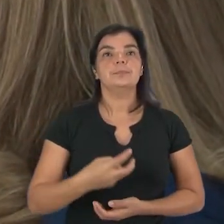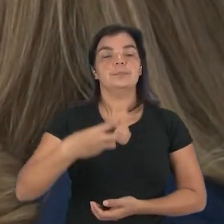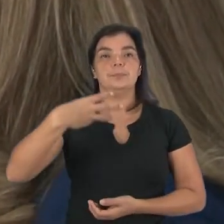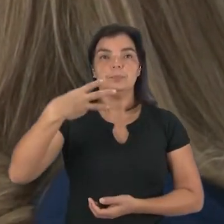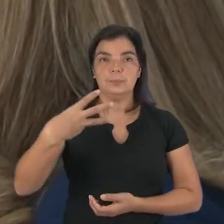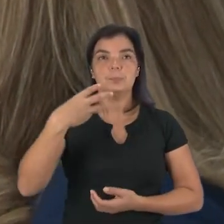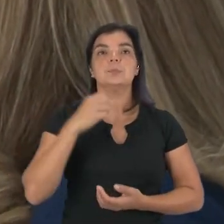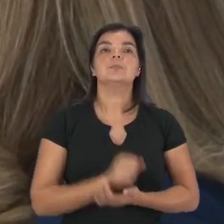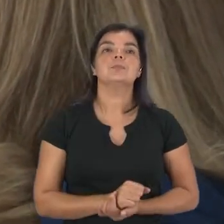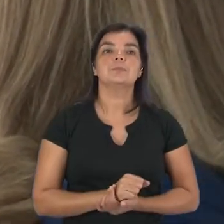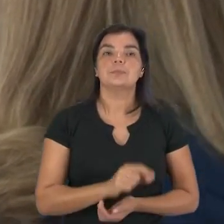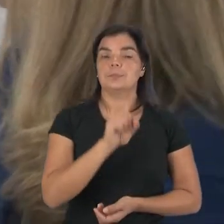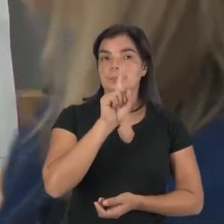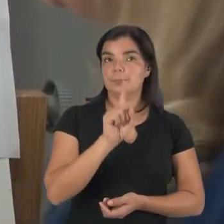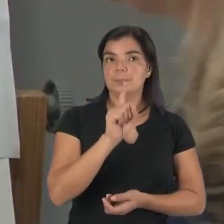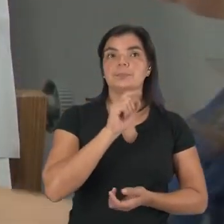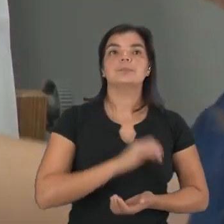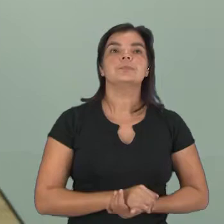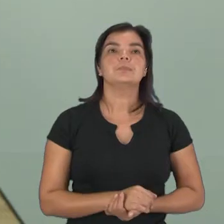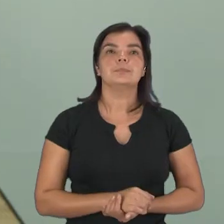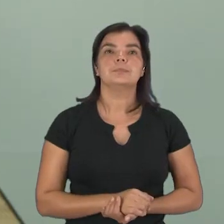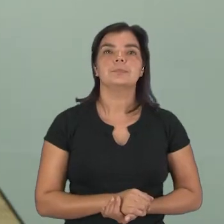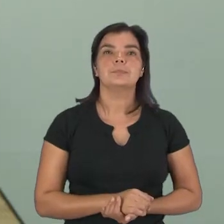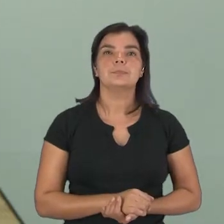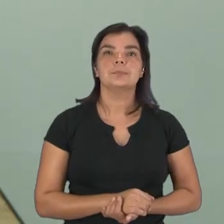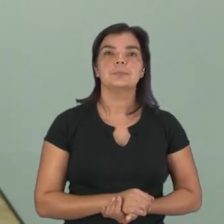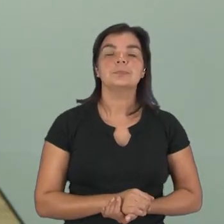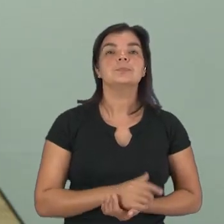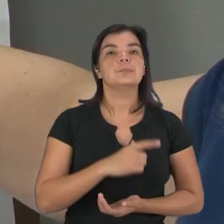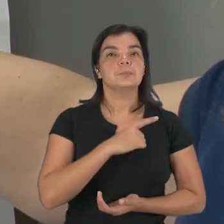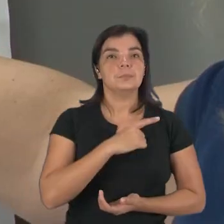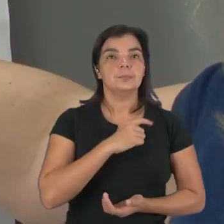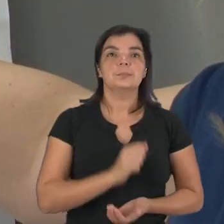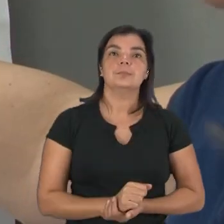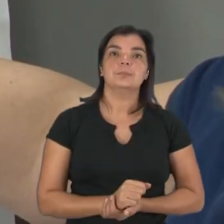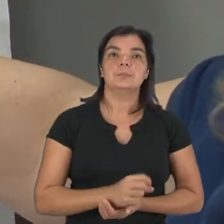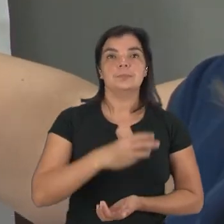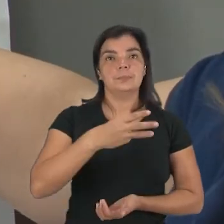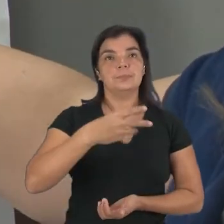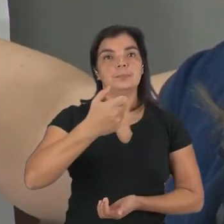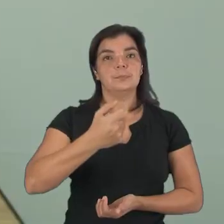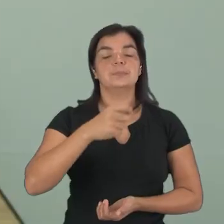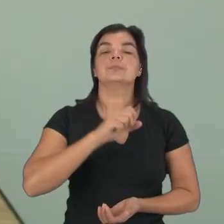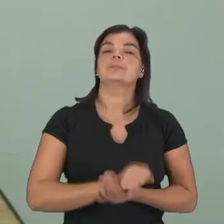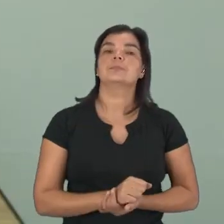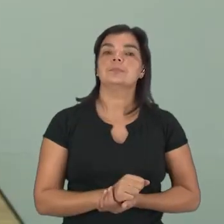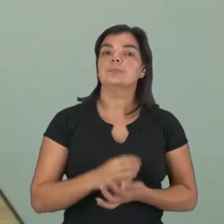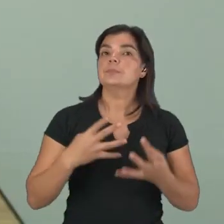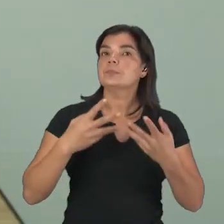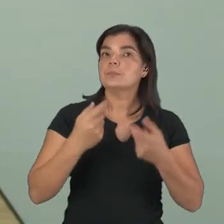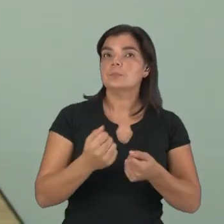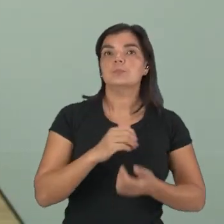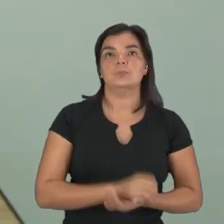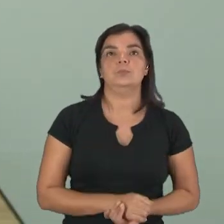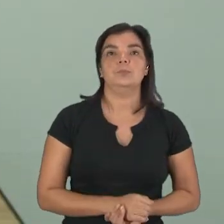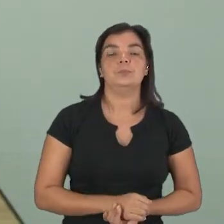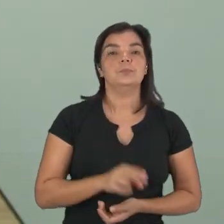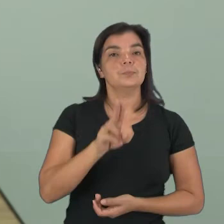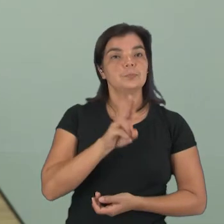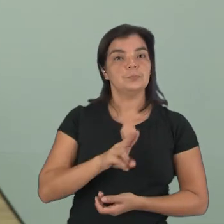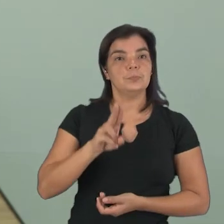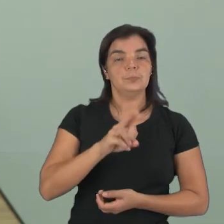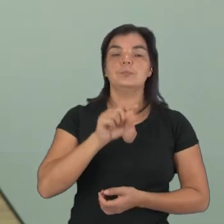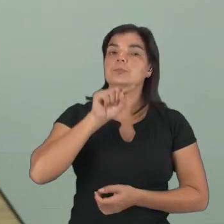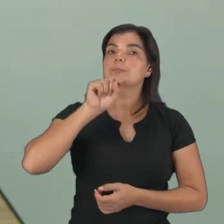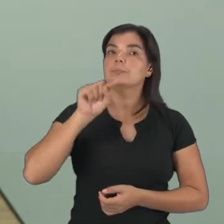unidade e uma dezena nas dezenas. Então, aqui eu tenho 13 inteiros. Nós utilizamos